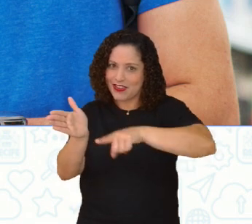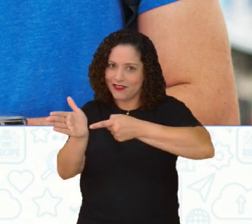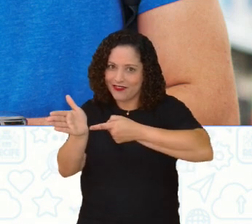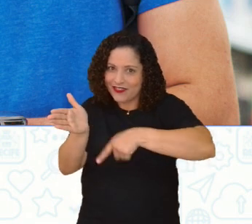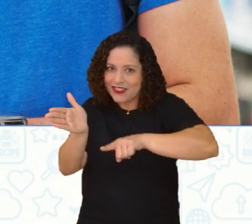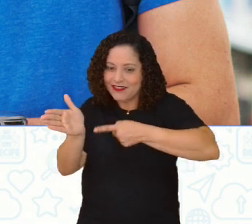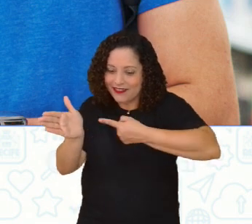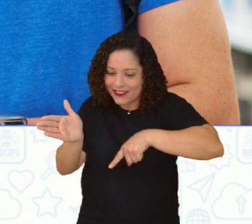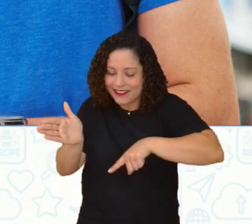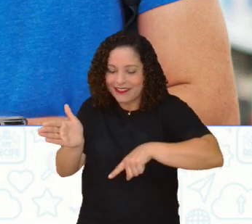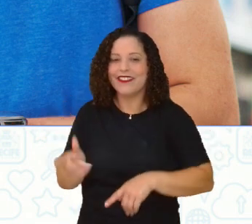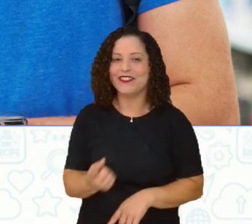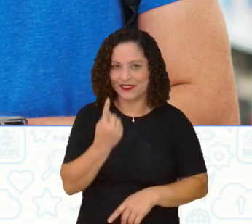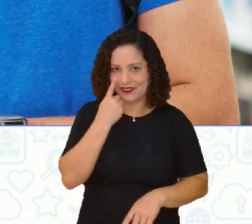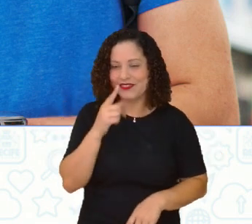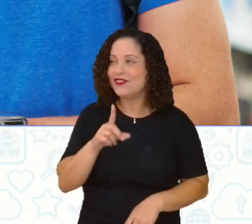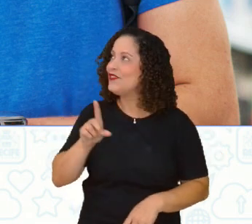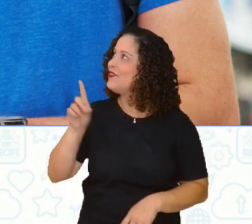quantos